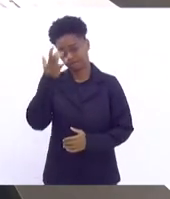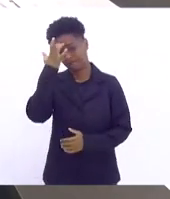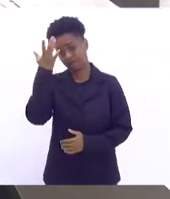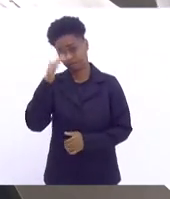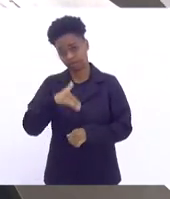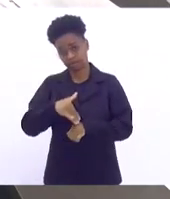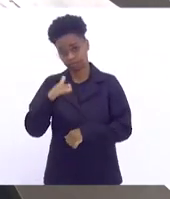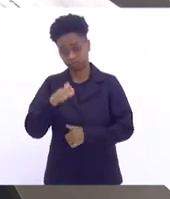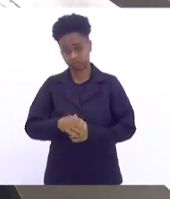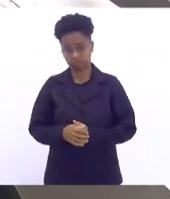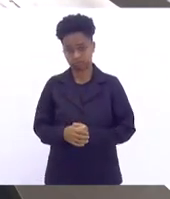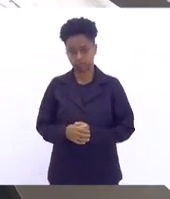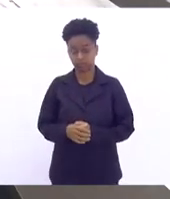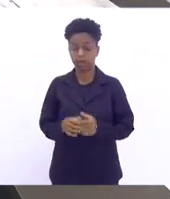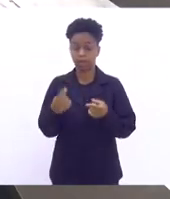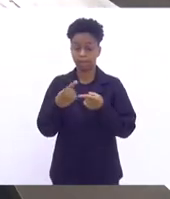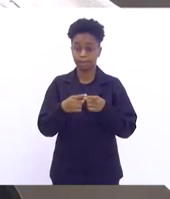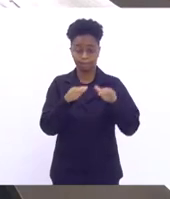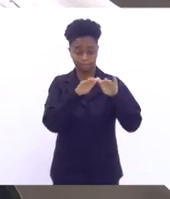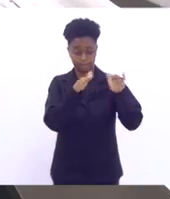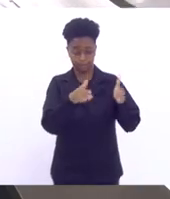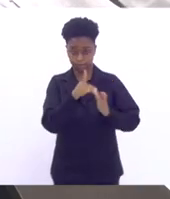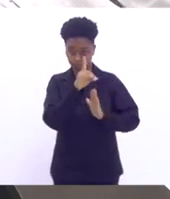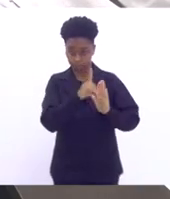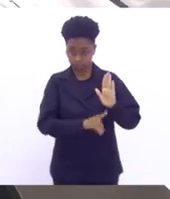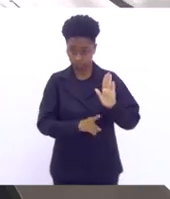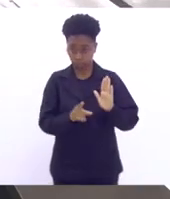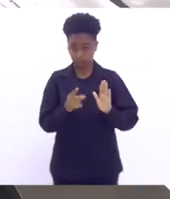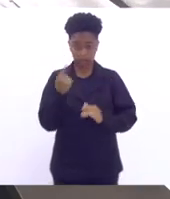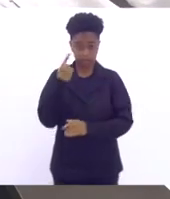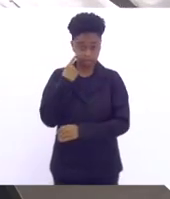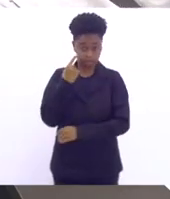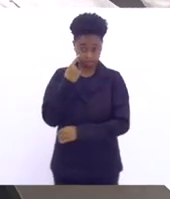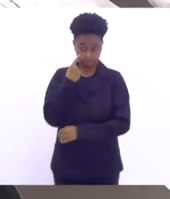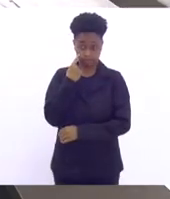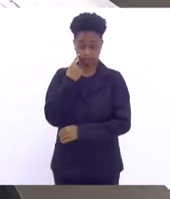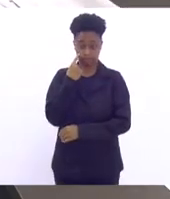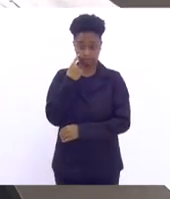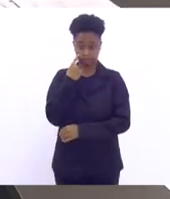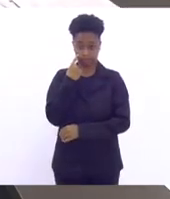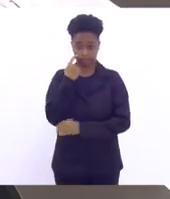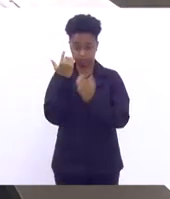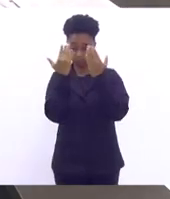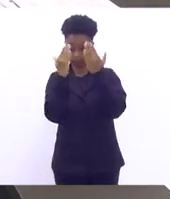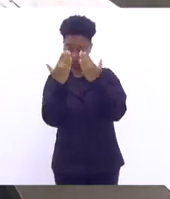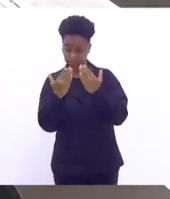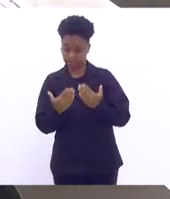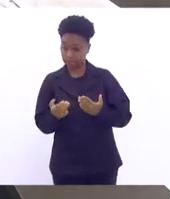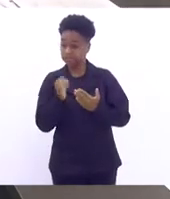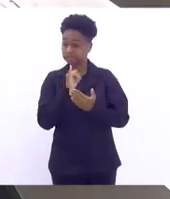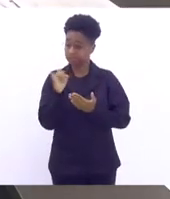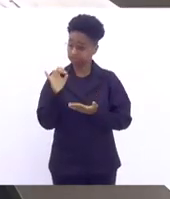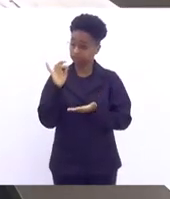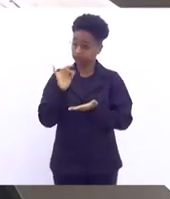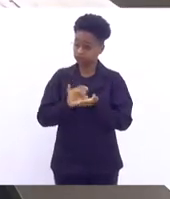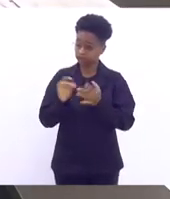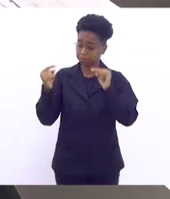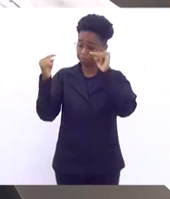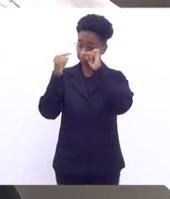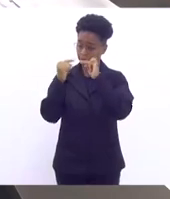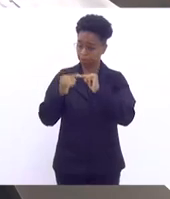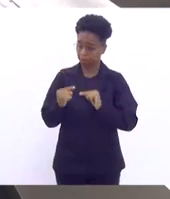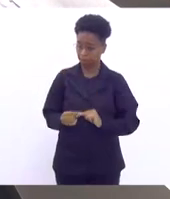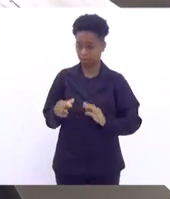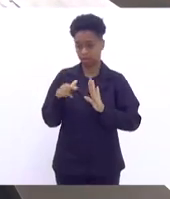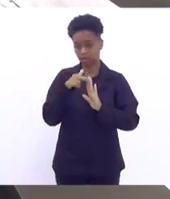fácil na verdade a mesa diretora verifica verifica se cumpriu tudo que essa resolução disso